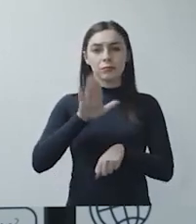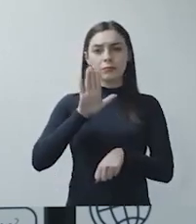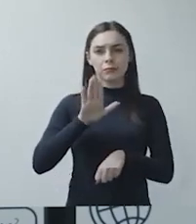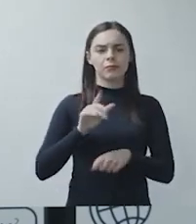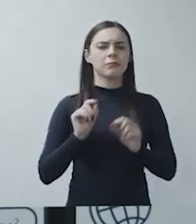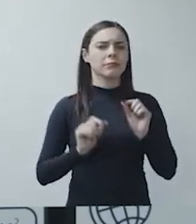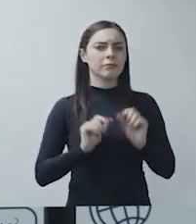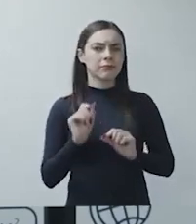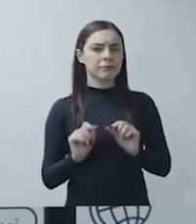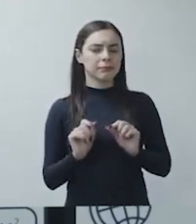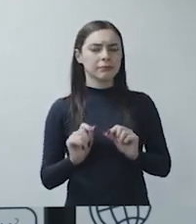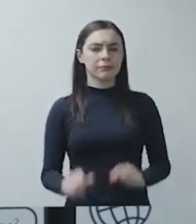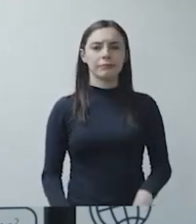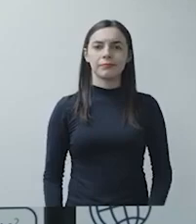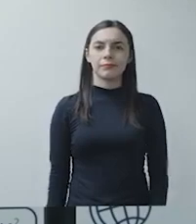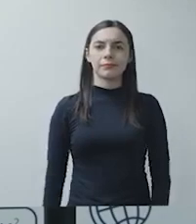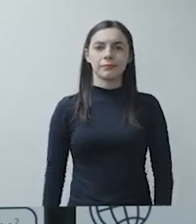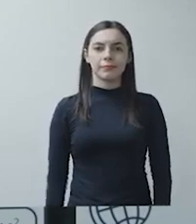mais pontos?